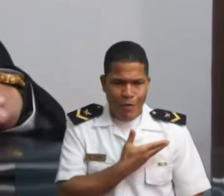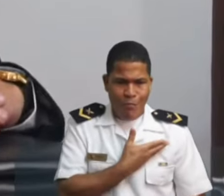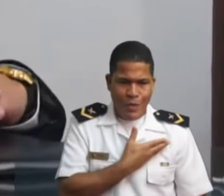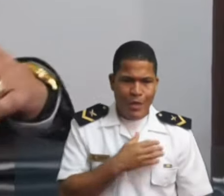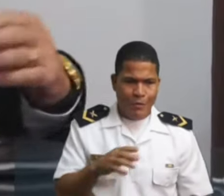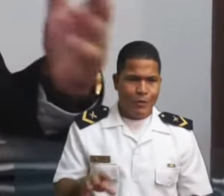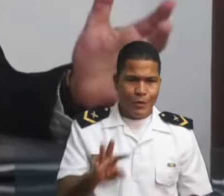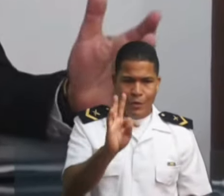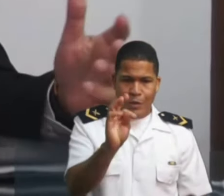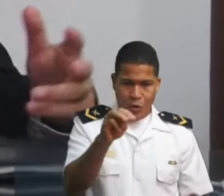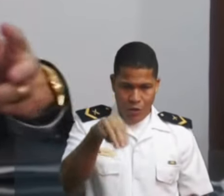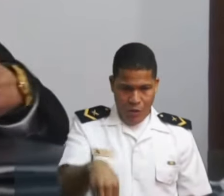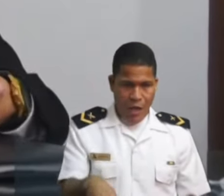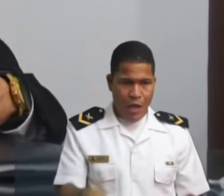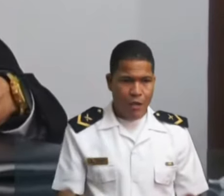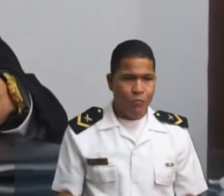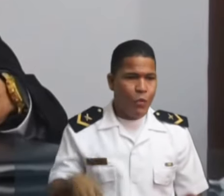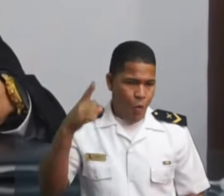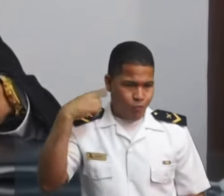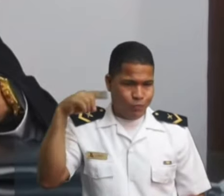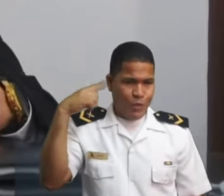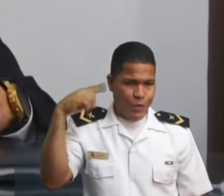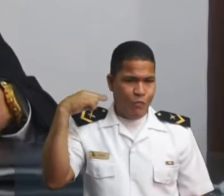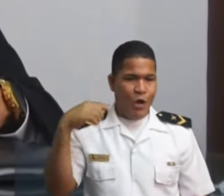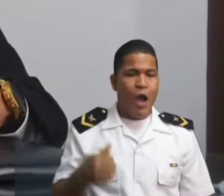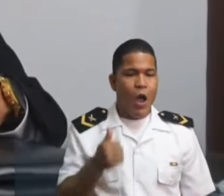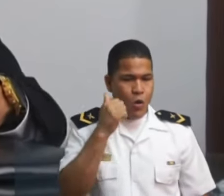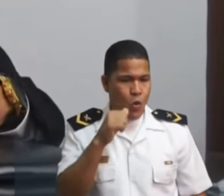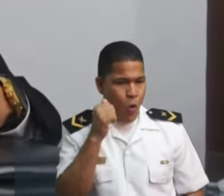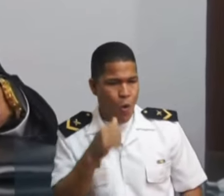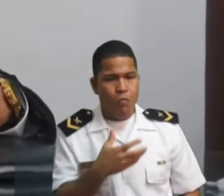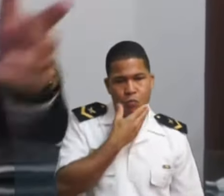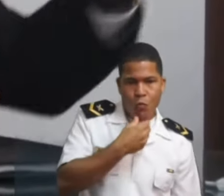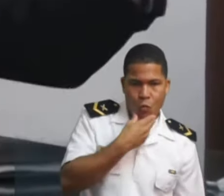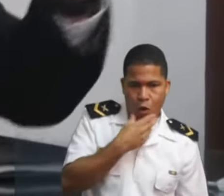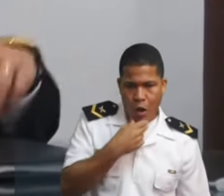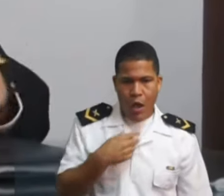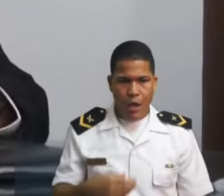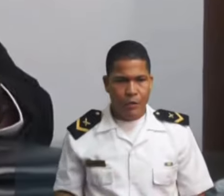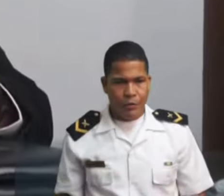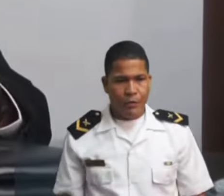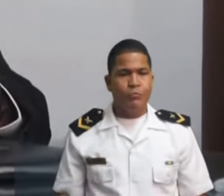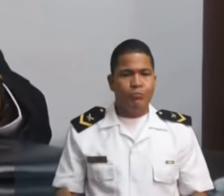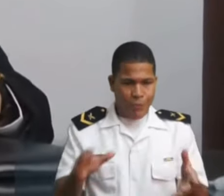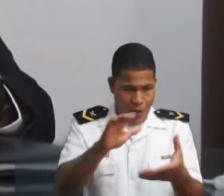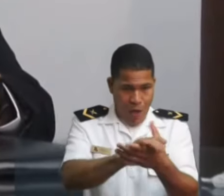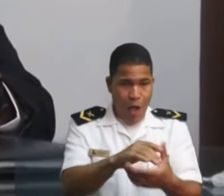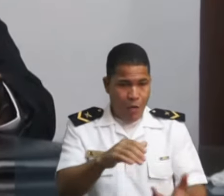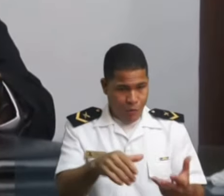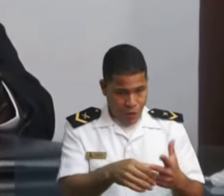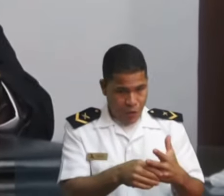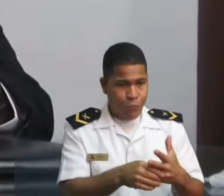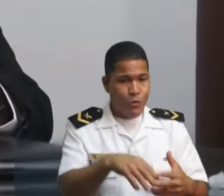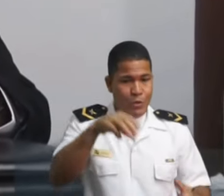tribunal, senhores advogados, senhoras, senhores, especialmente minha esposa Marta.